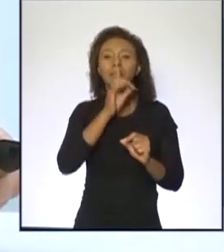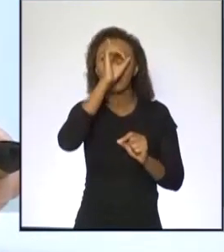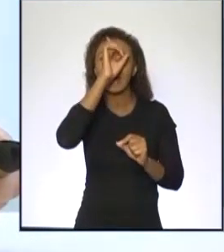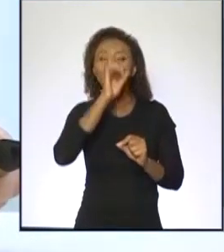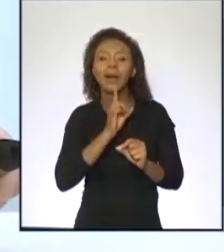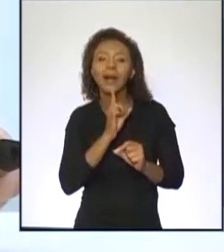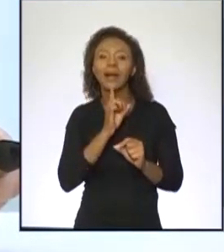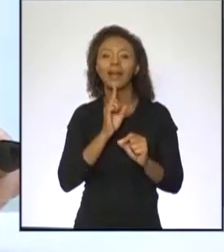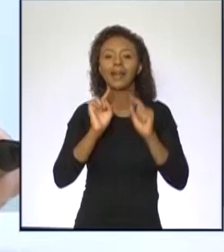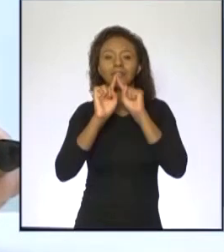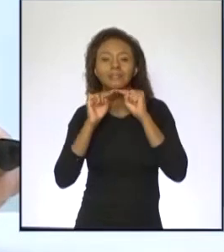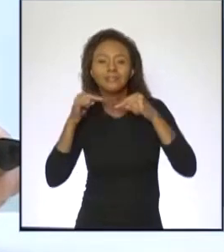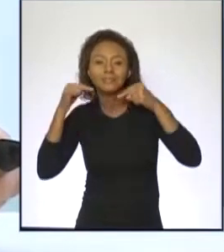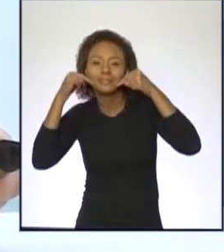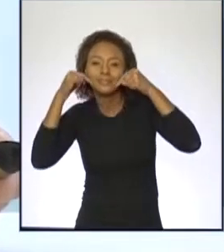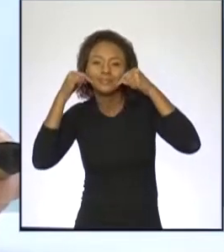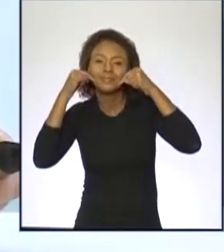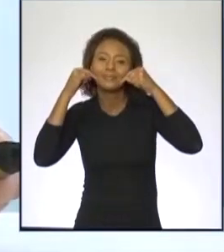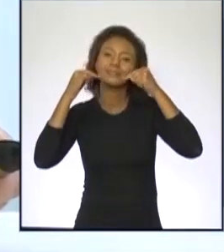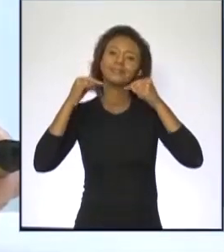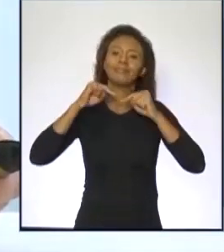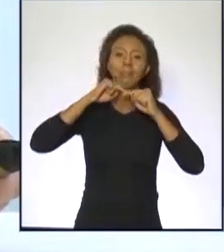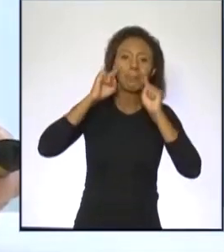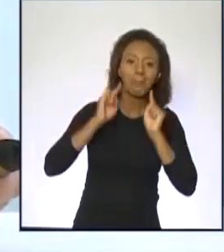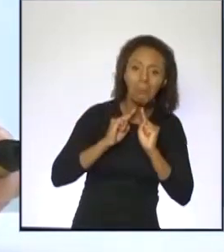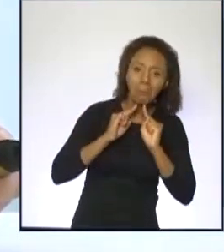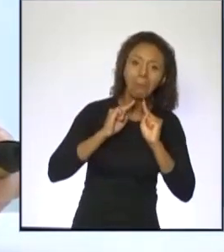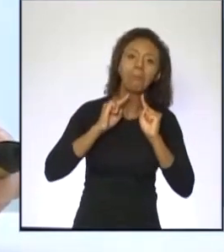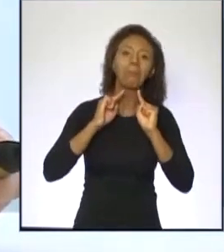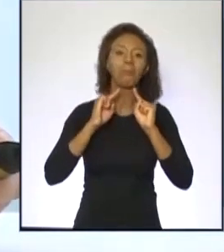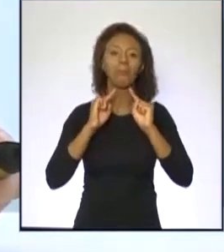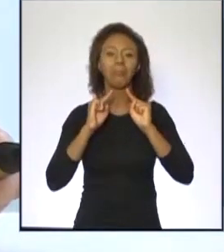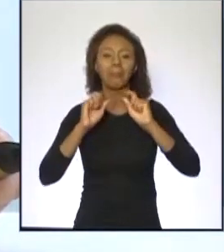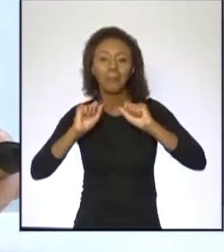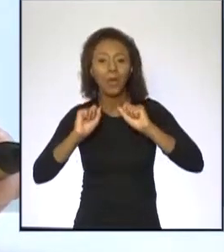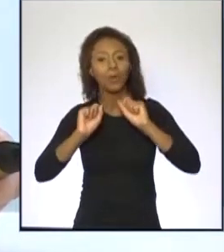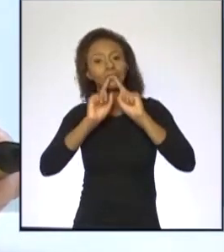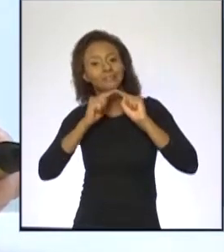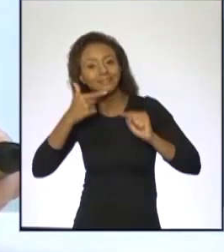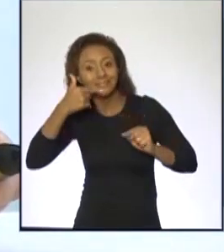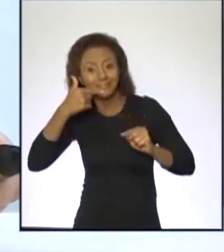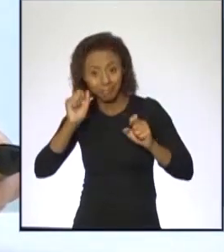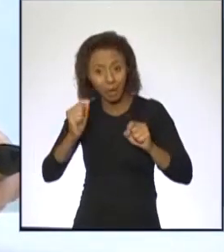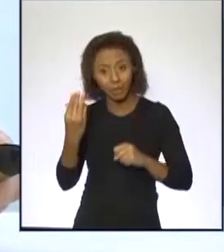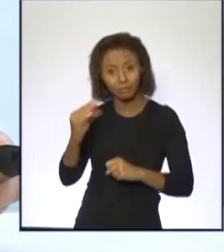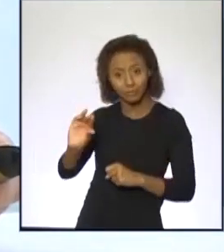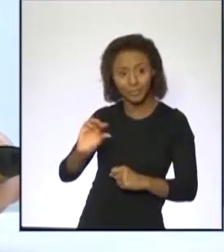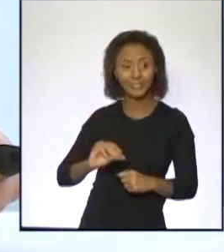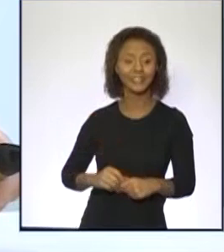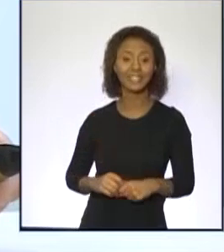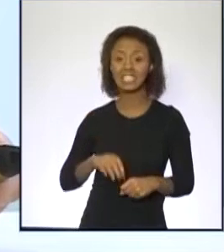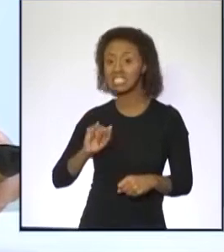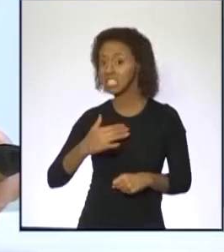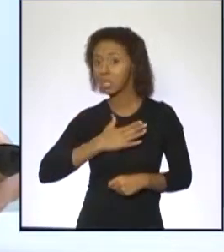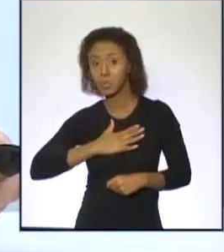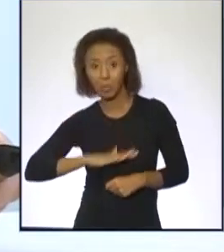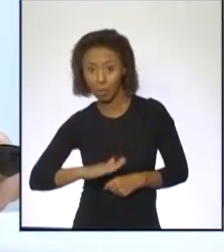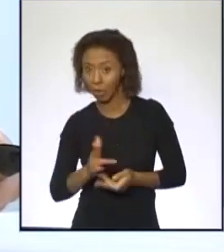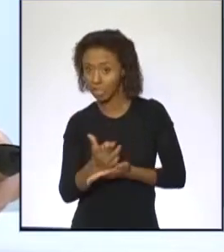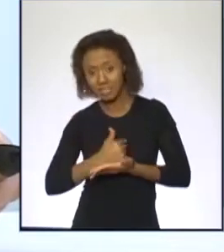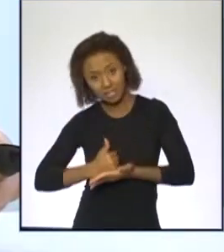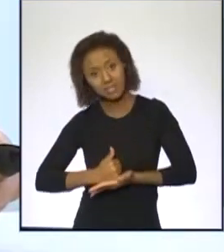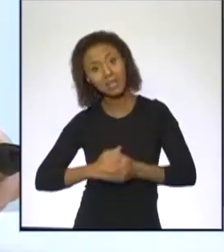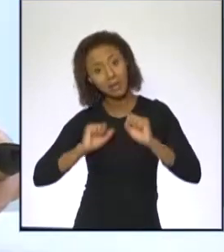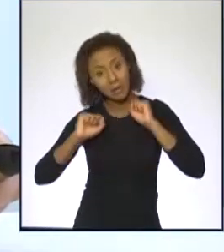Tá? Vocês gostam de desenhar? Então, coloca uma carinha sorrindo para nós. Se vocês não gostam de desenhar, põe